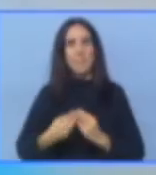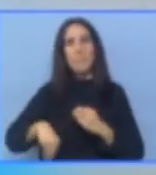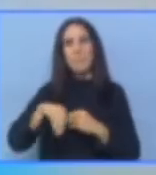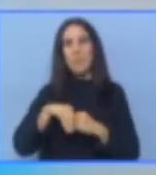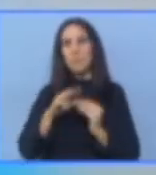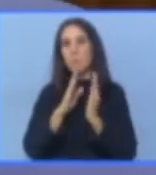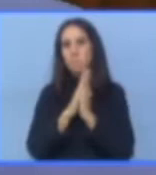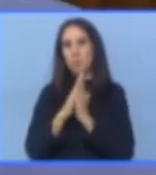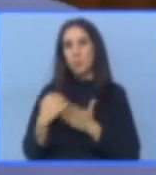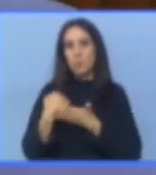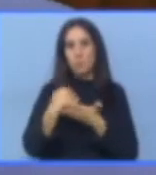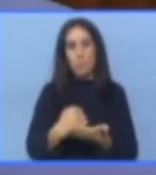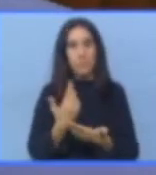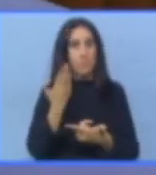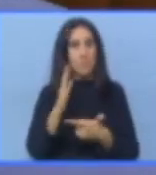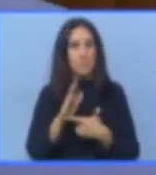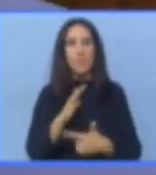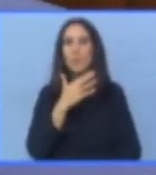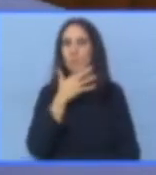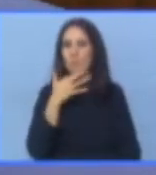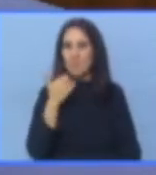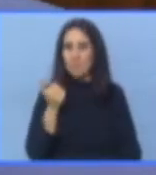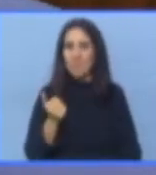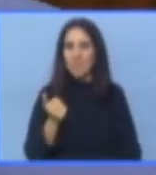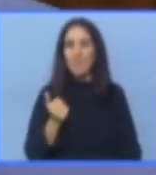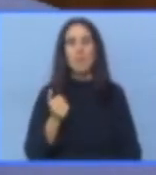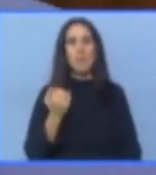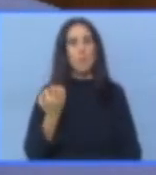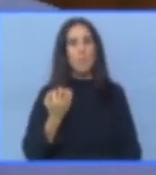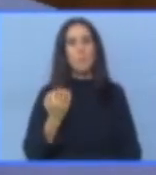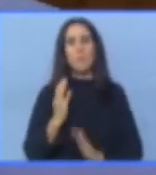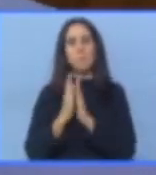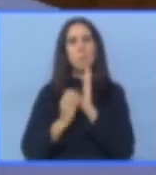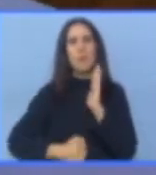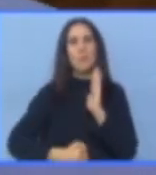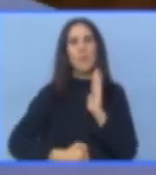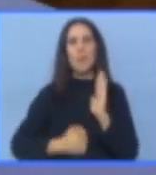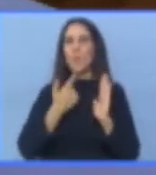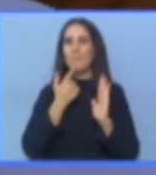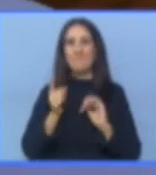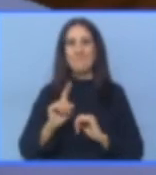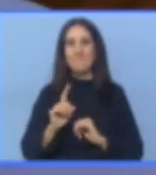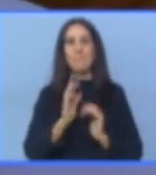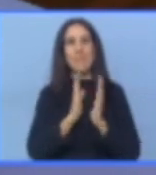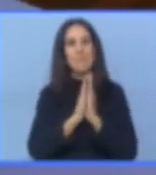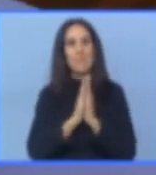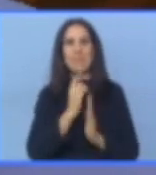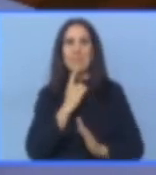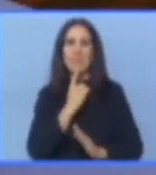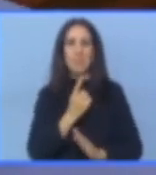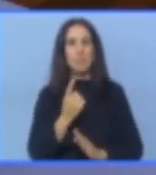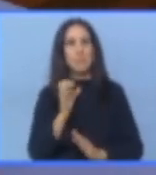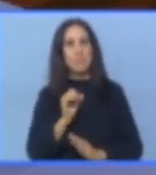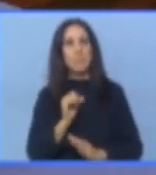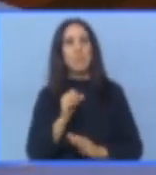das religiões, e neste caso concreto, até curiosamente, nem se refletiu tanto na religião católica, mas nas religiões, digamos, de